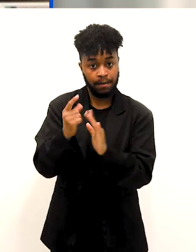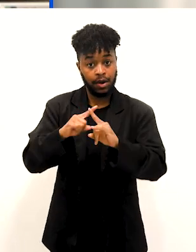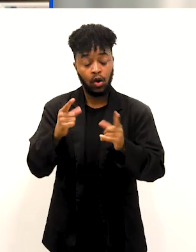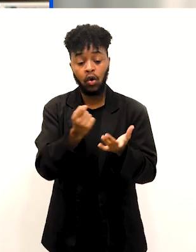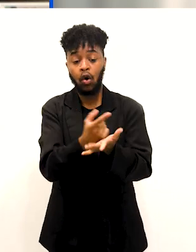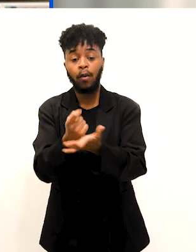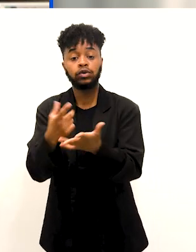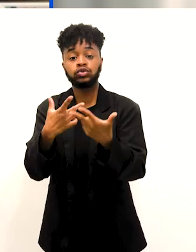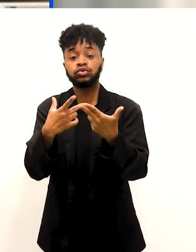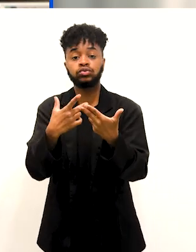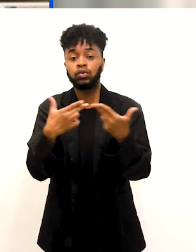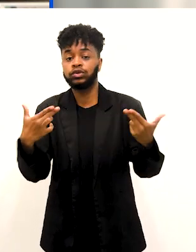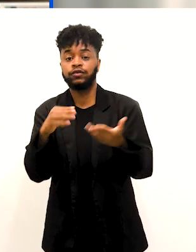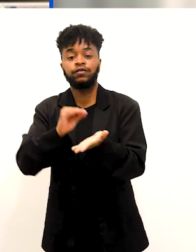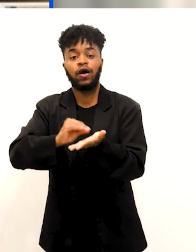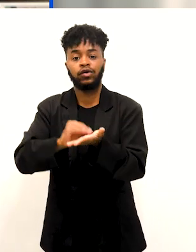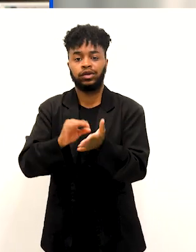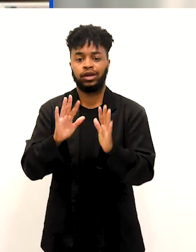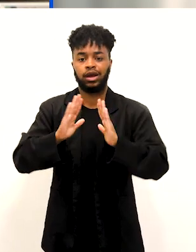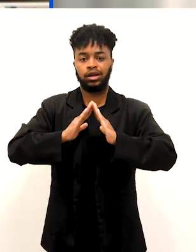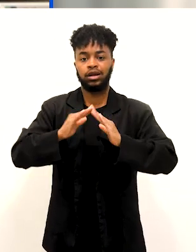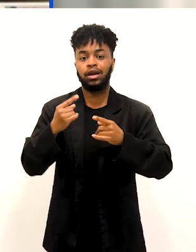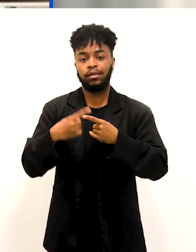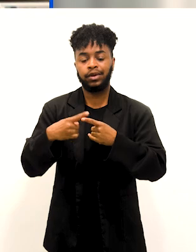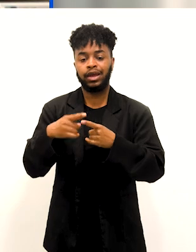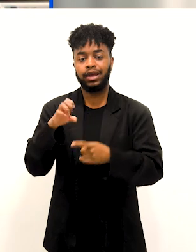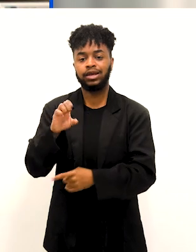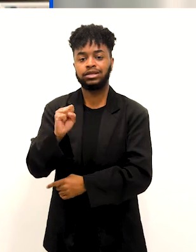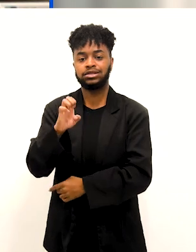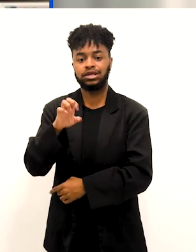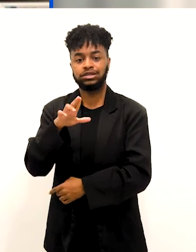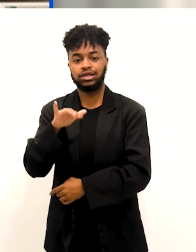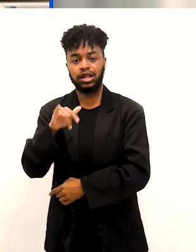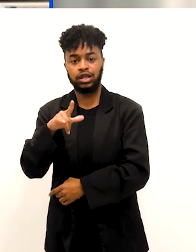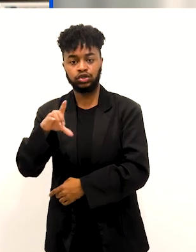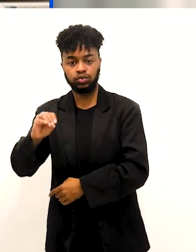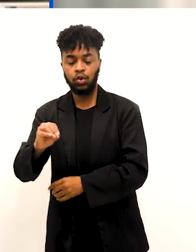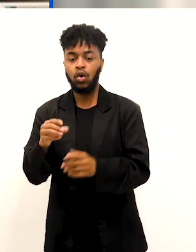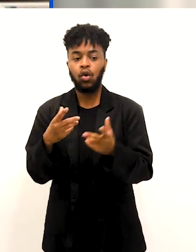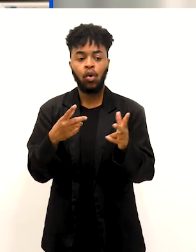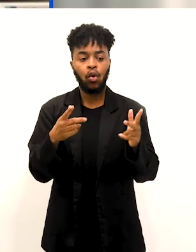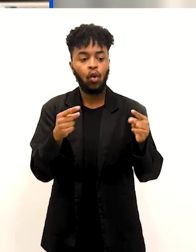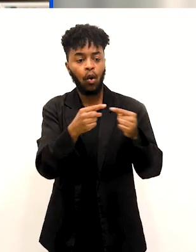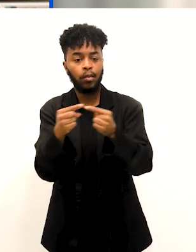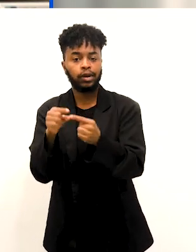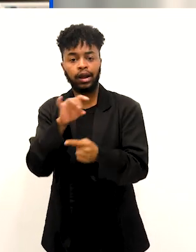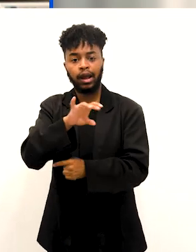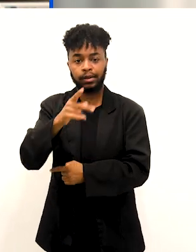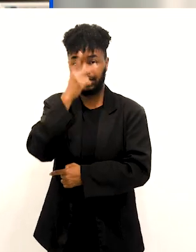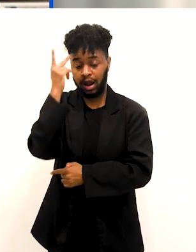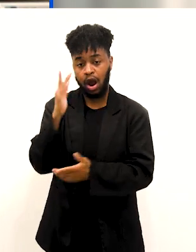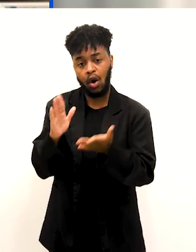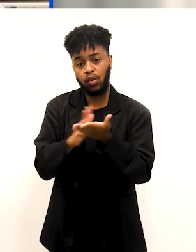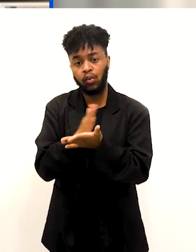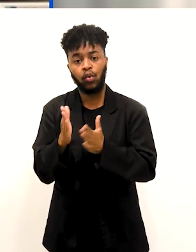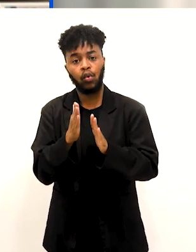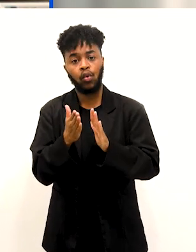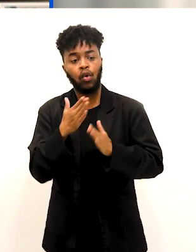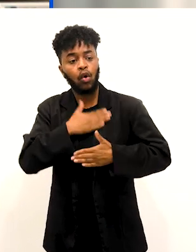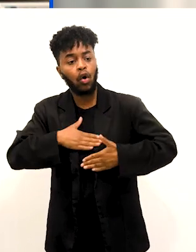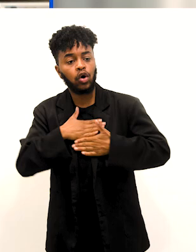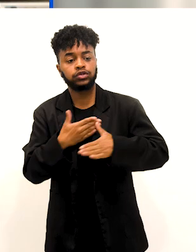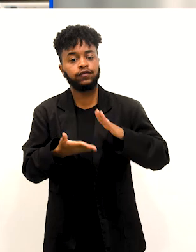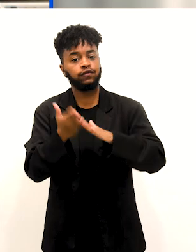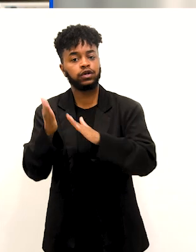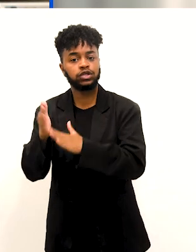consumir mais daquilo que faltava na família. E o essencialismo ele é muito particular. Algumas pessoas gostam de viajar, outras gostam de visitar